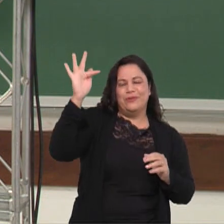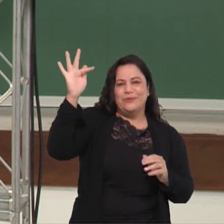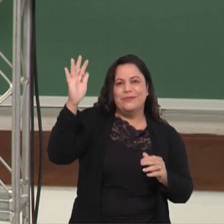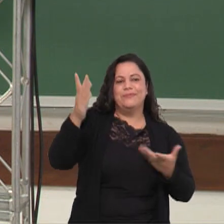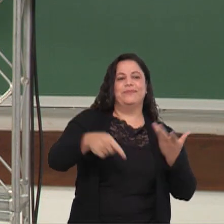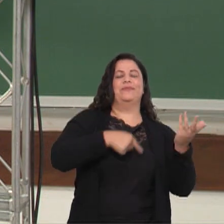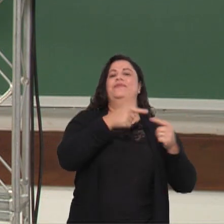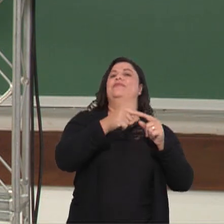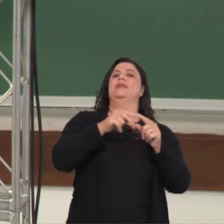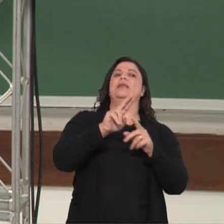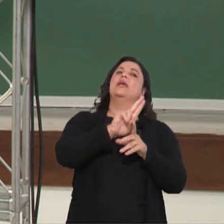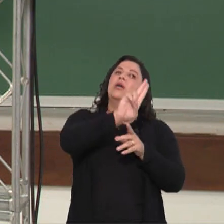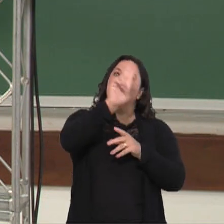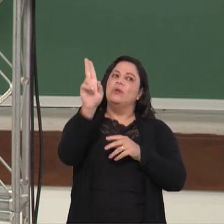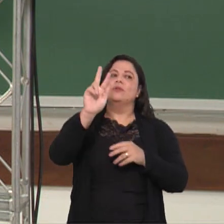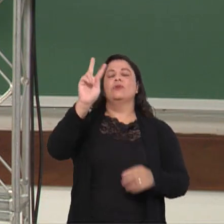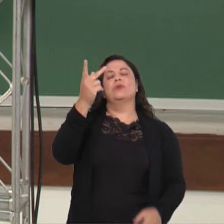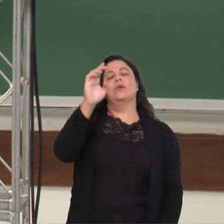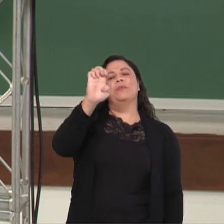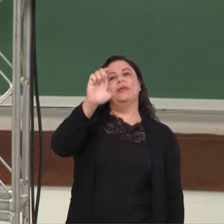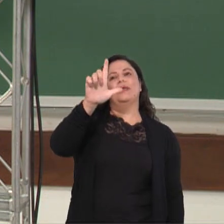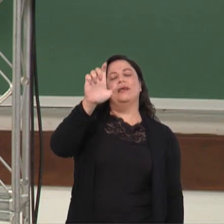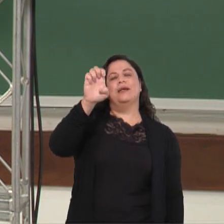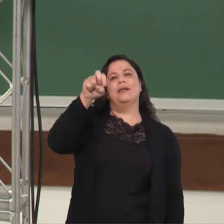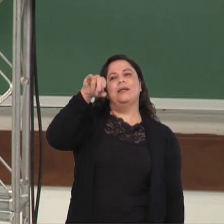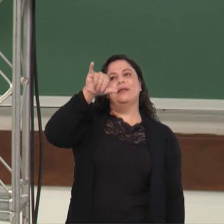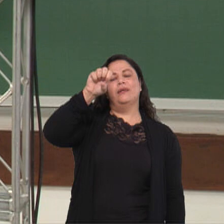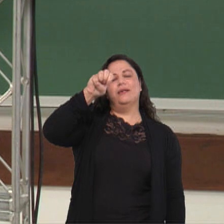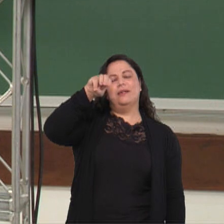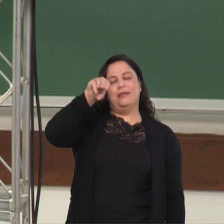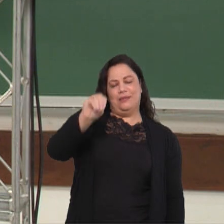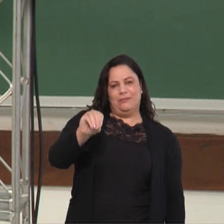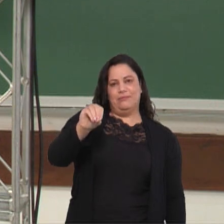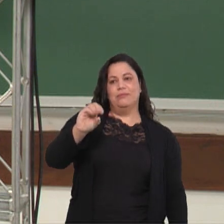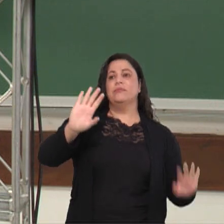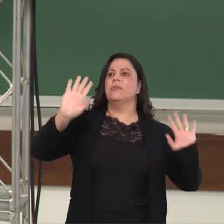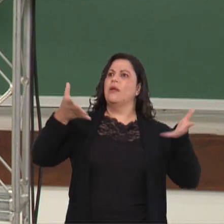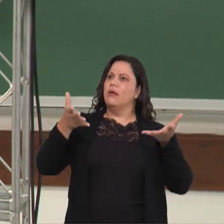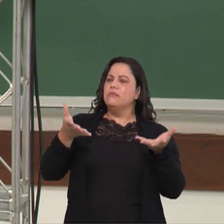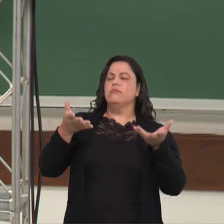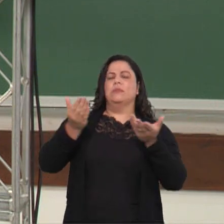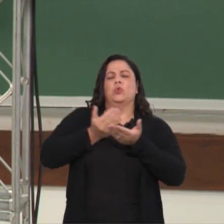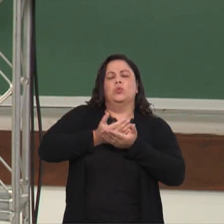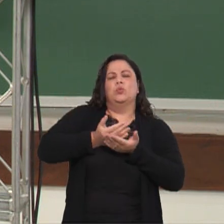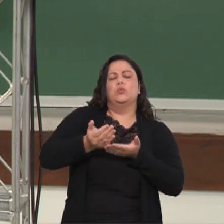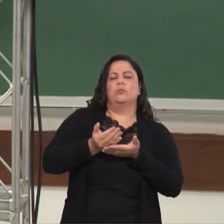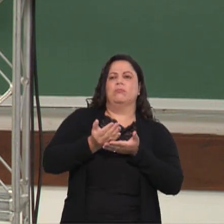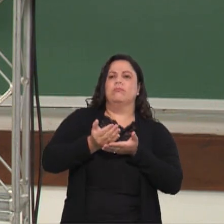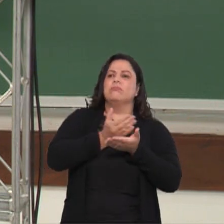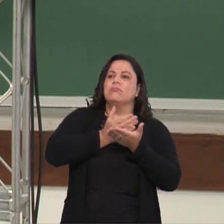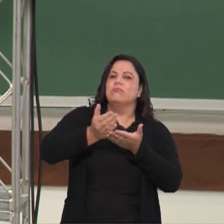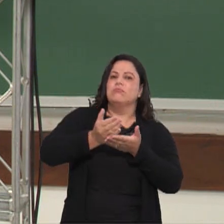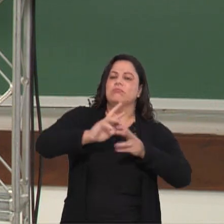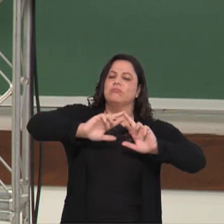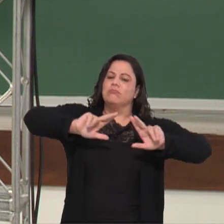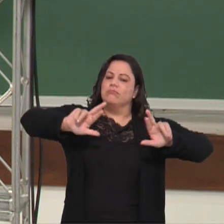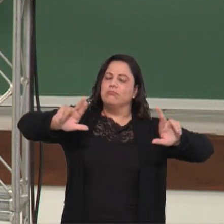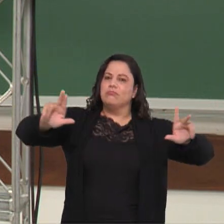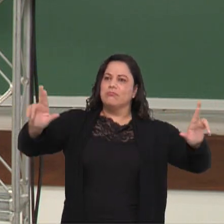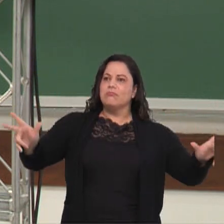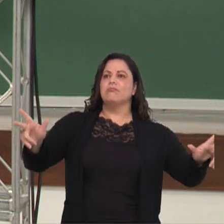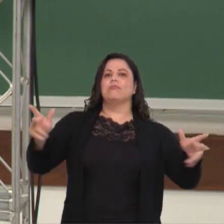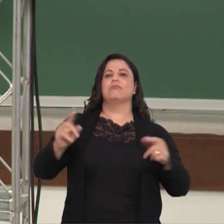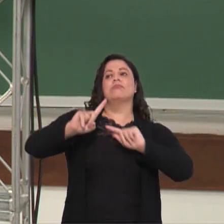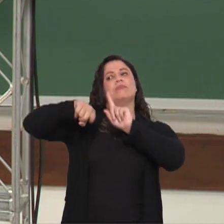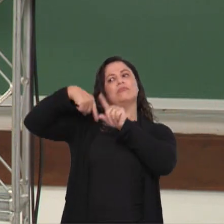vai ver a partir de agora alguns aspectos introdutórios e gerais para a gente entender a importância desse momento, e na próxima aula a